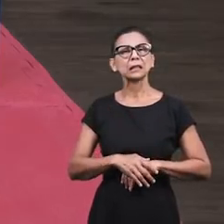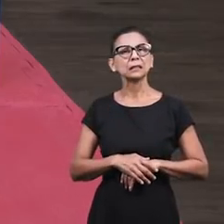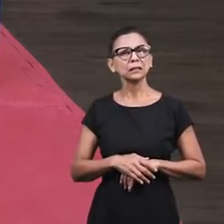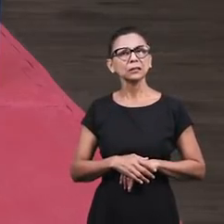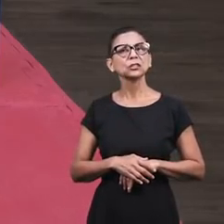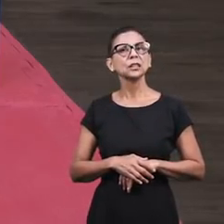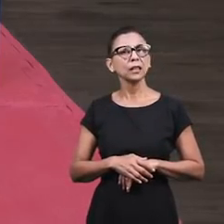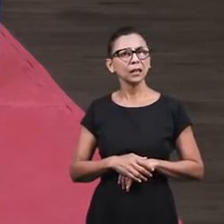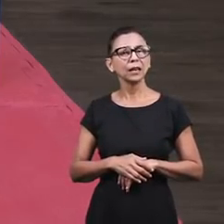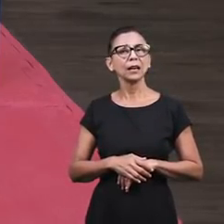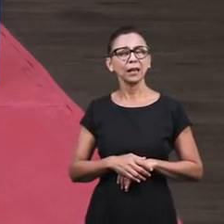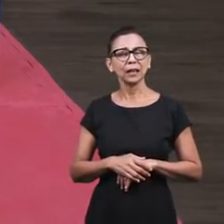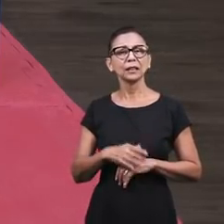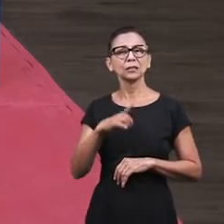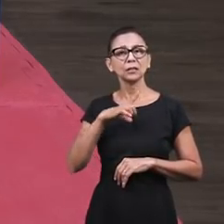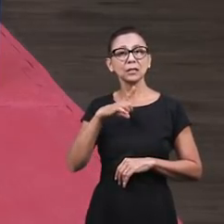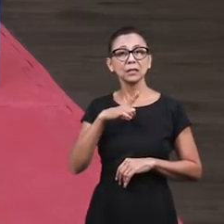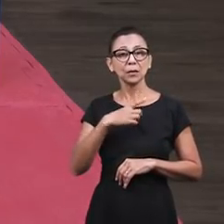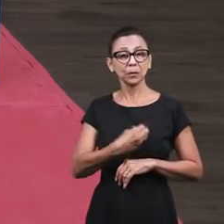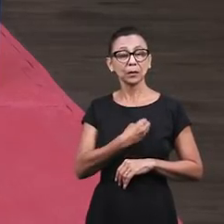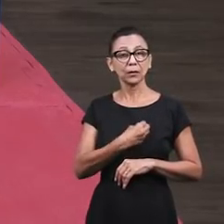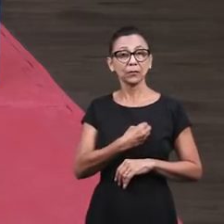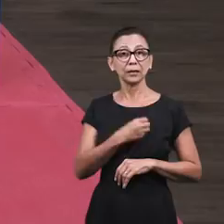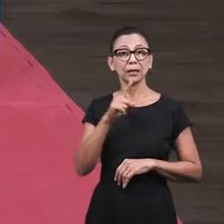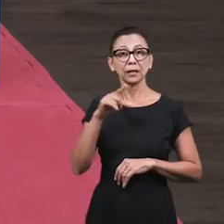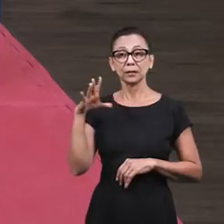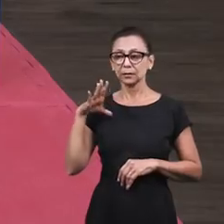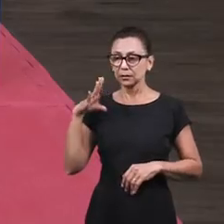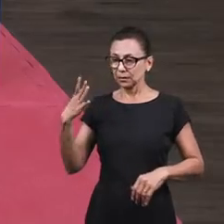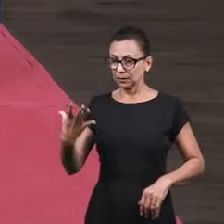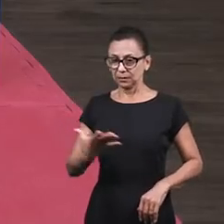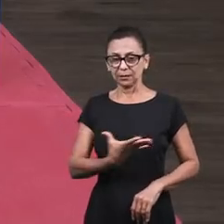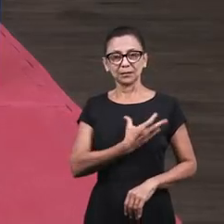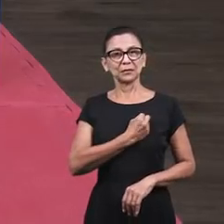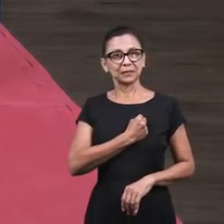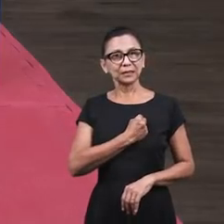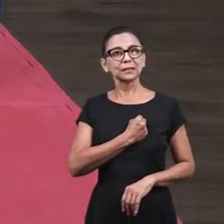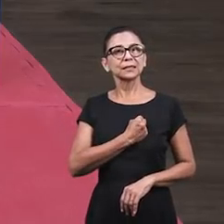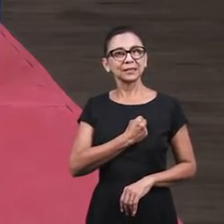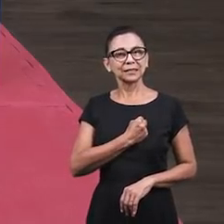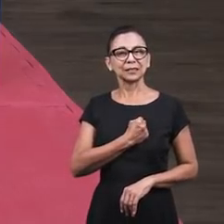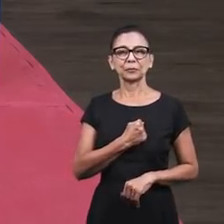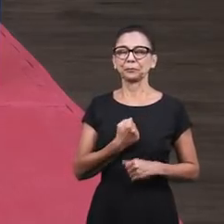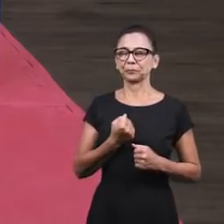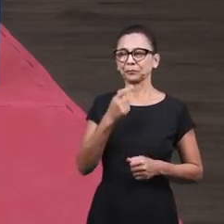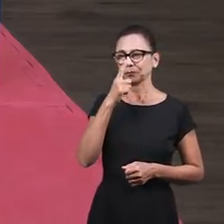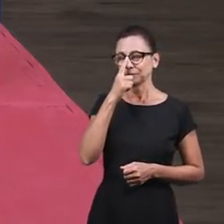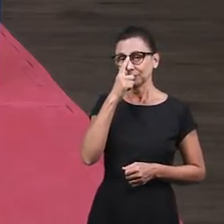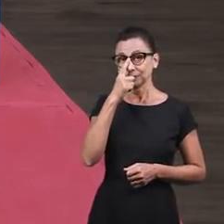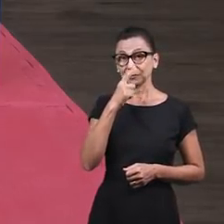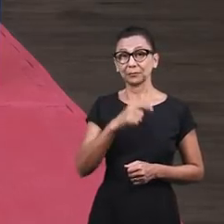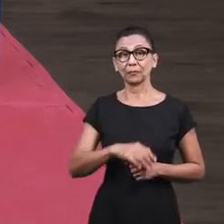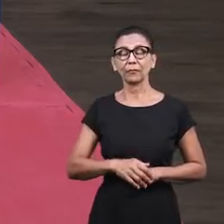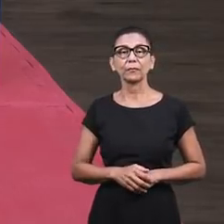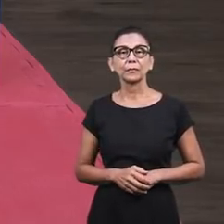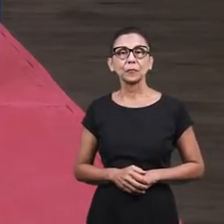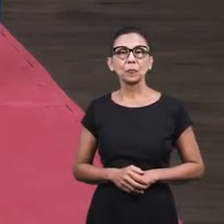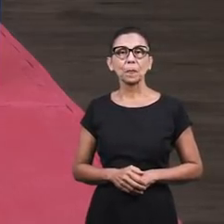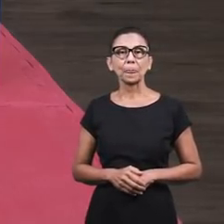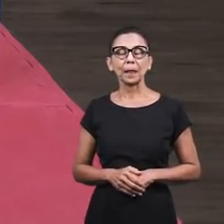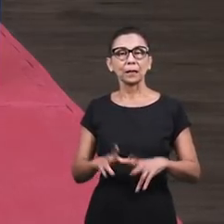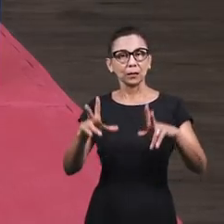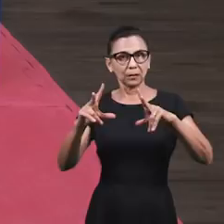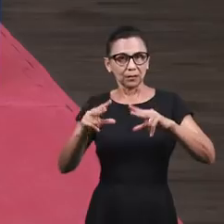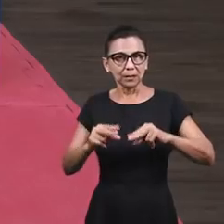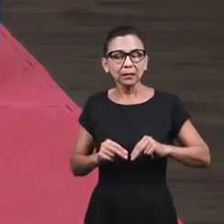é Tudo demais é importante é que existe na nossa vida é a nossa salvação então a salvação é o nosso